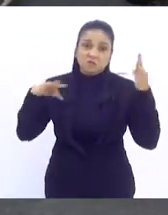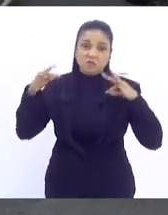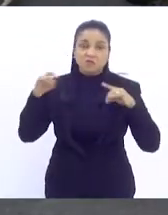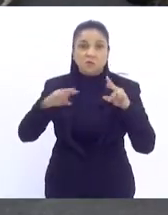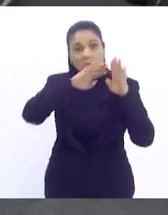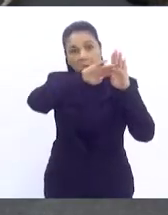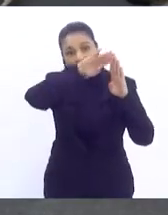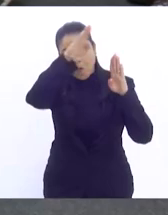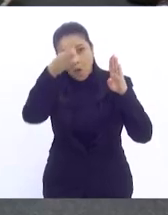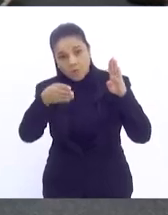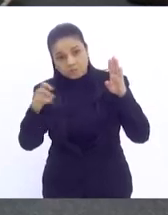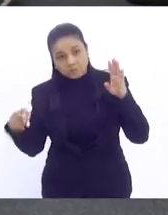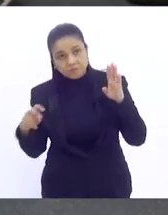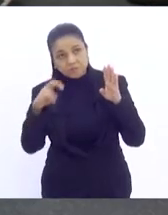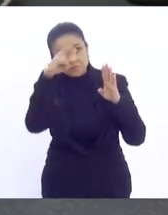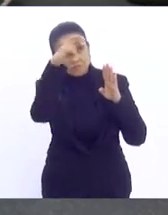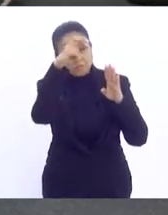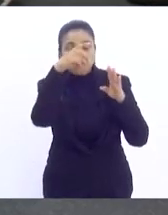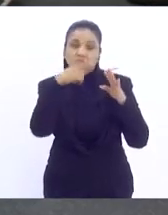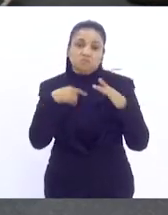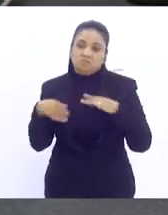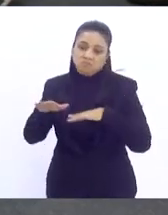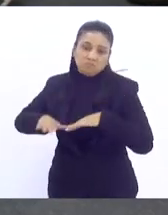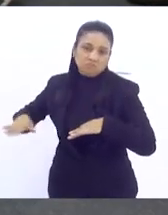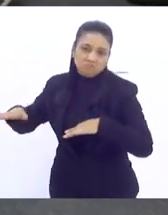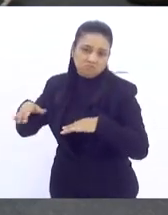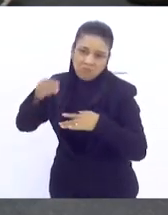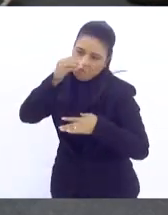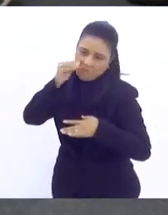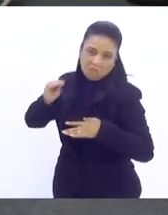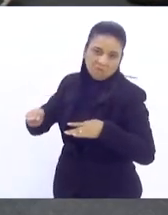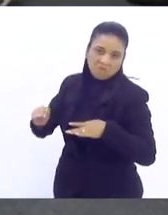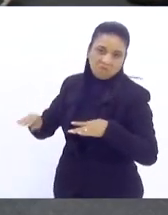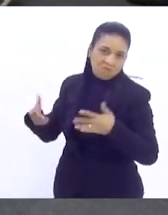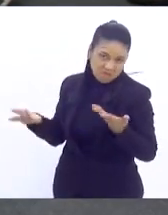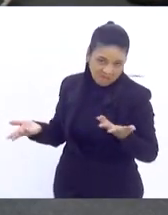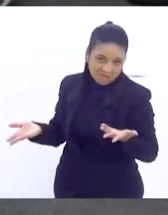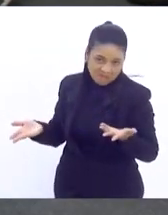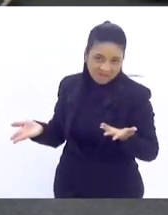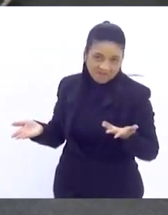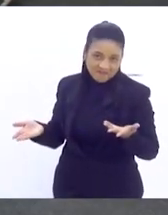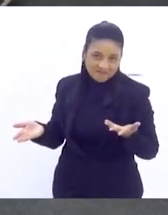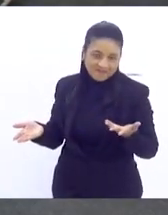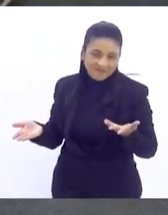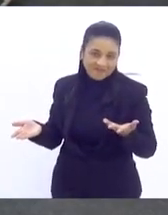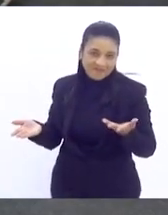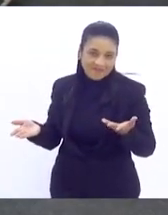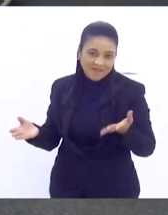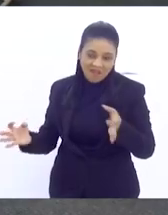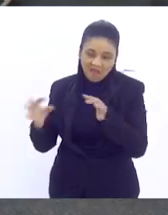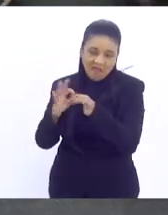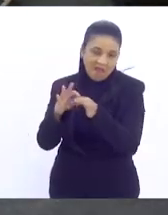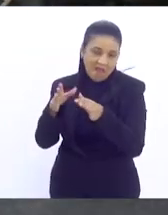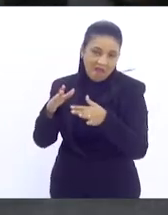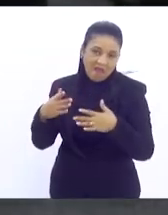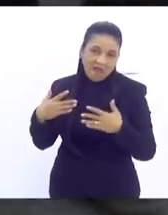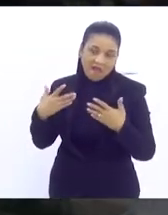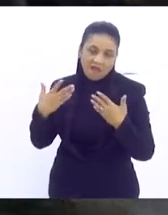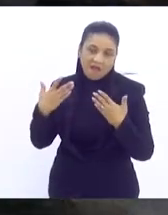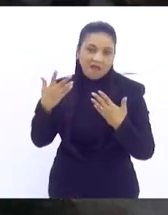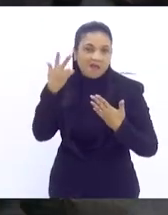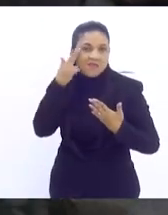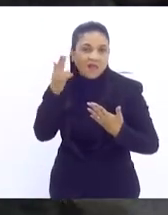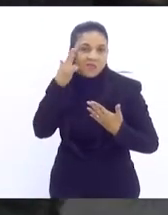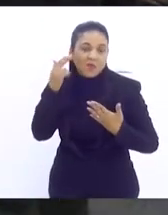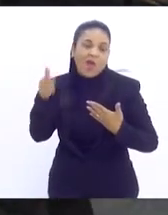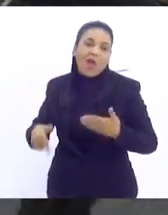não vão para os outros espaços relacionados ao a as belezas naturais que